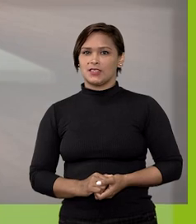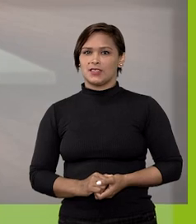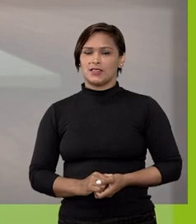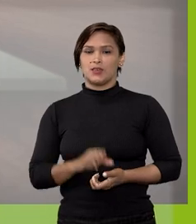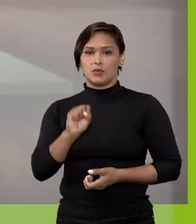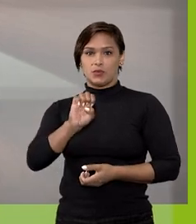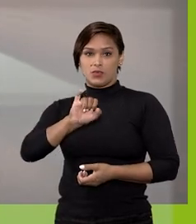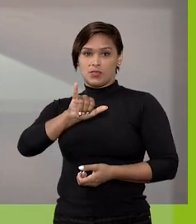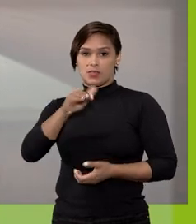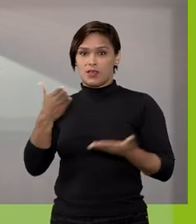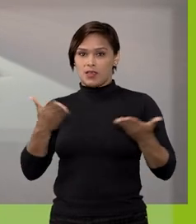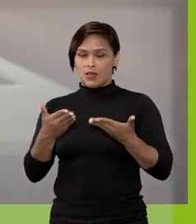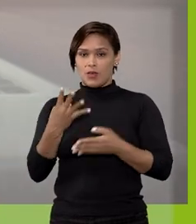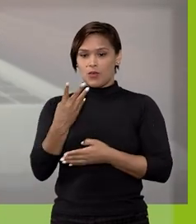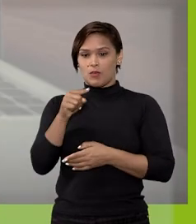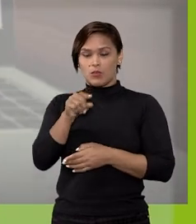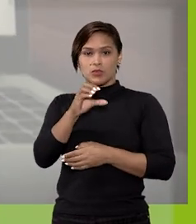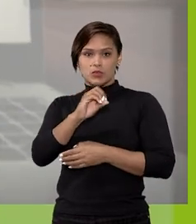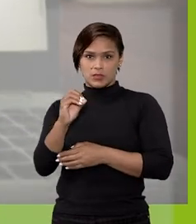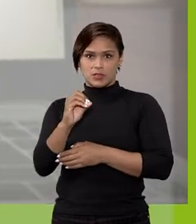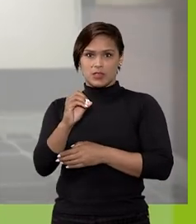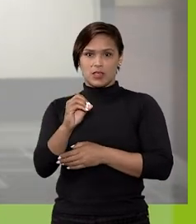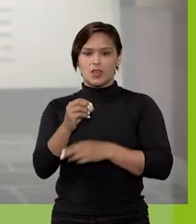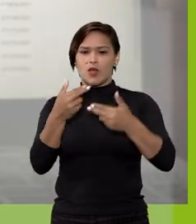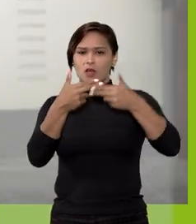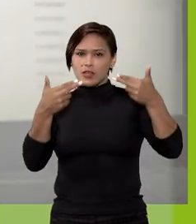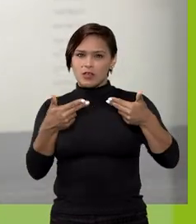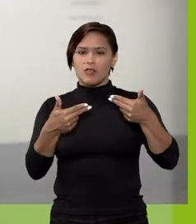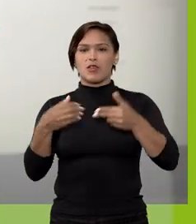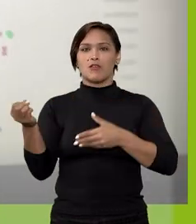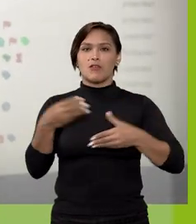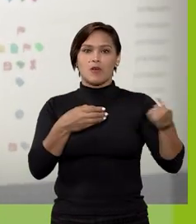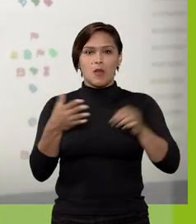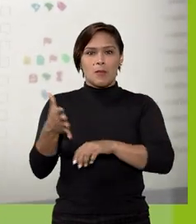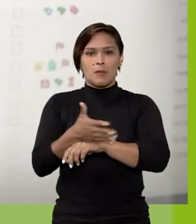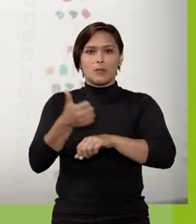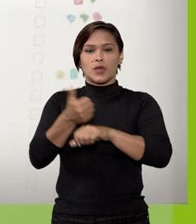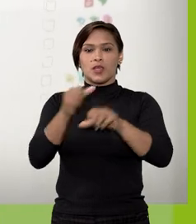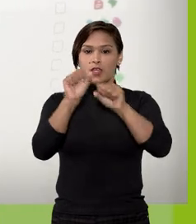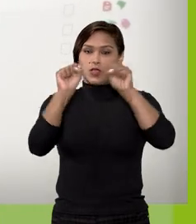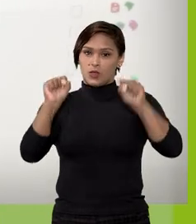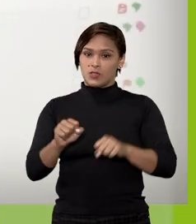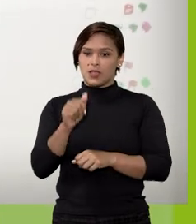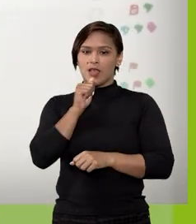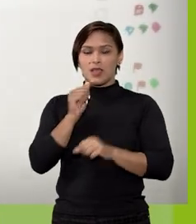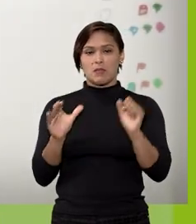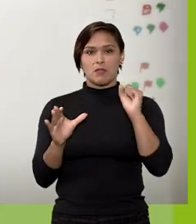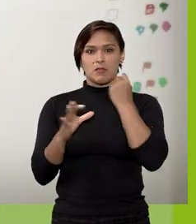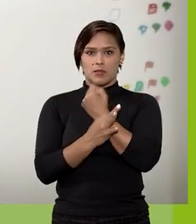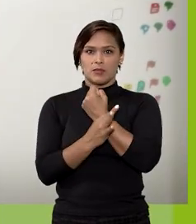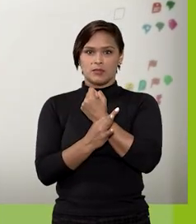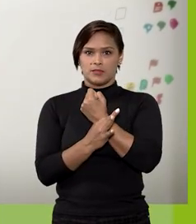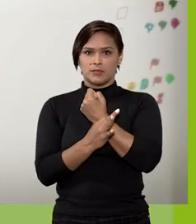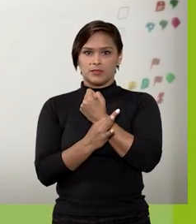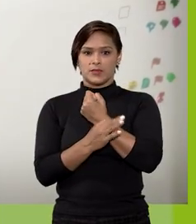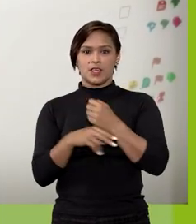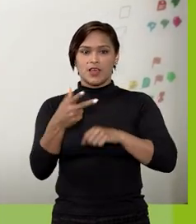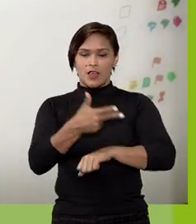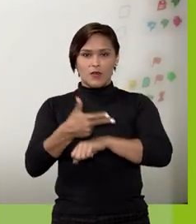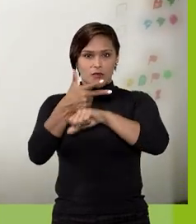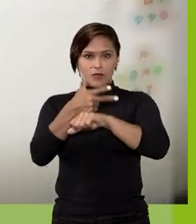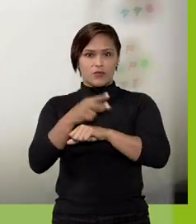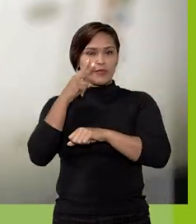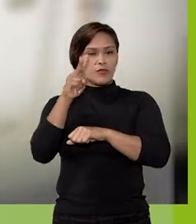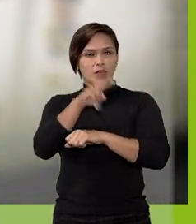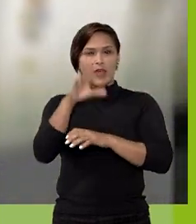O SEI agora é 4.0. As ferramentas foram aprimoradas e o sistema está ainda mais seguro. Neste vídeo,